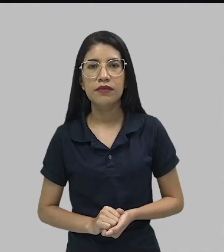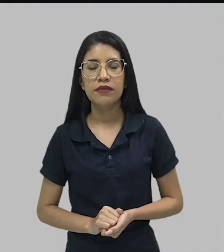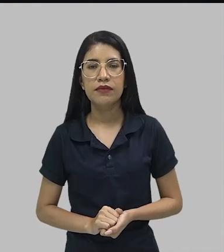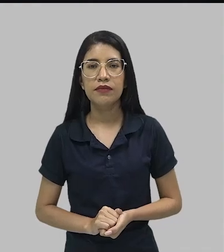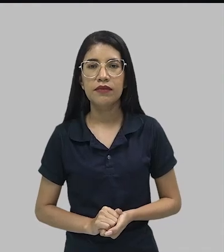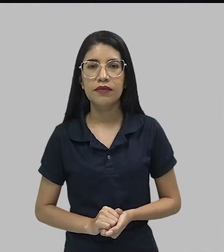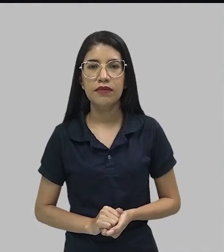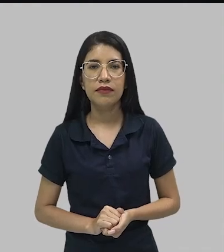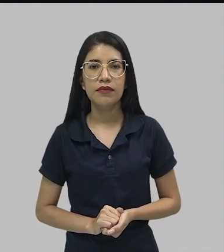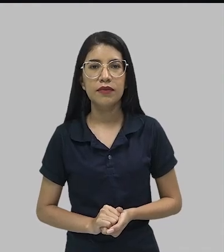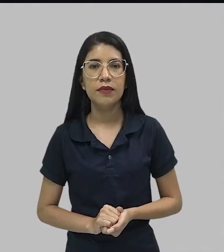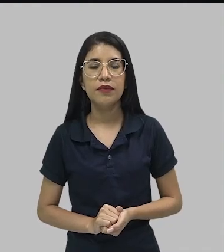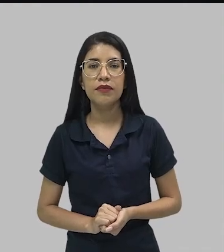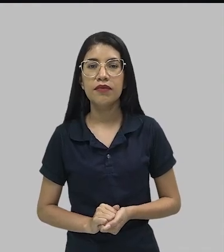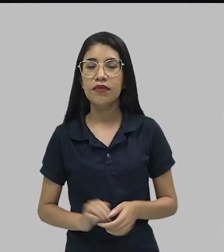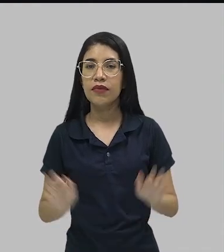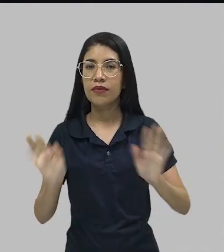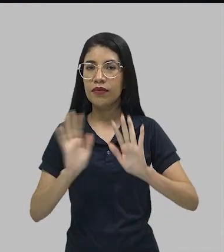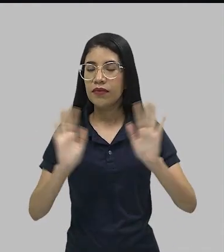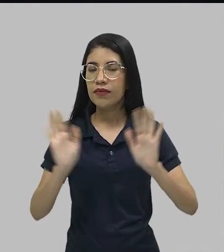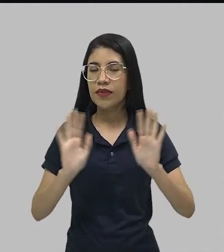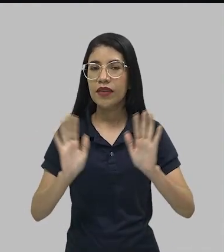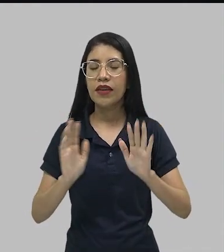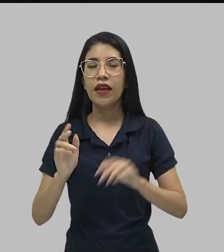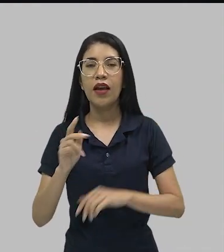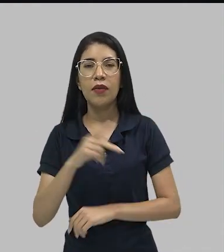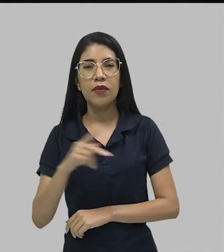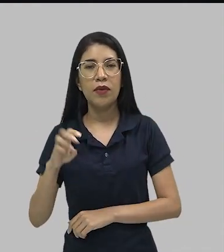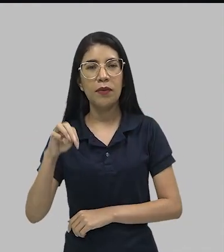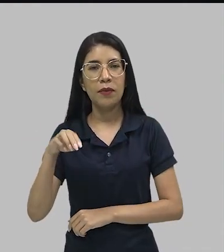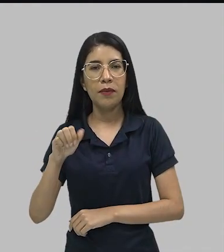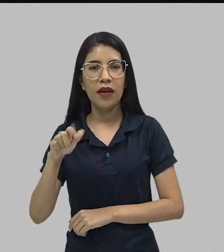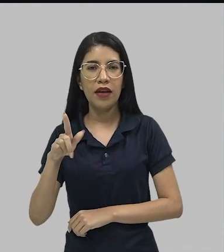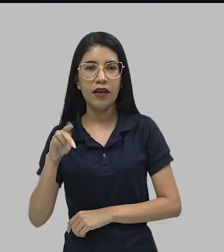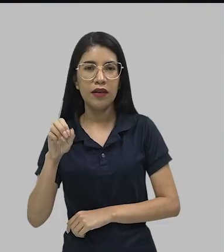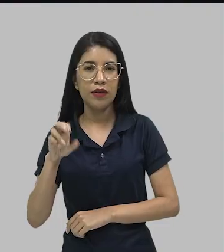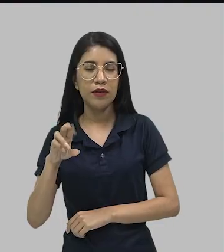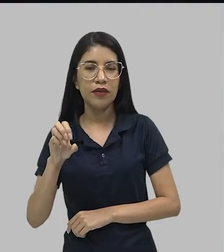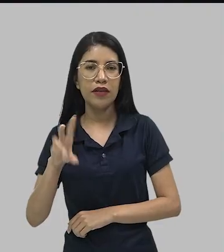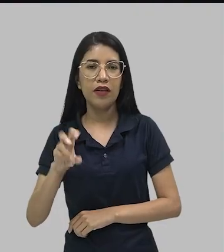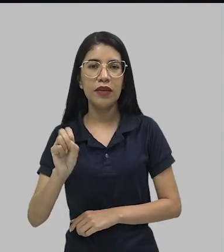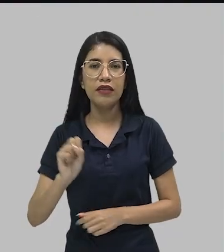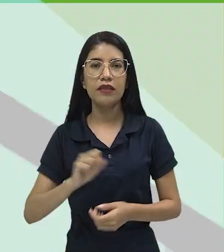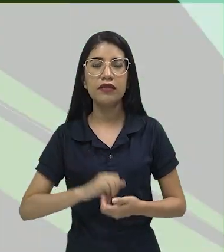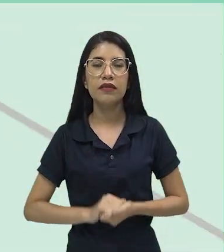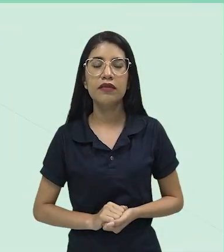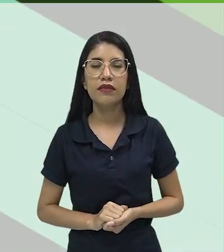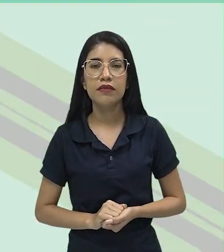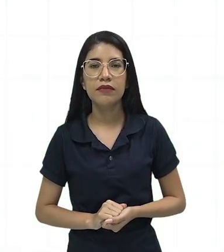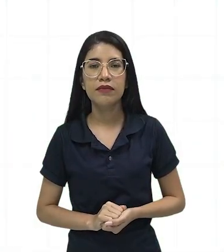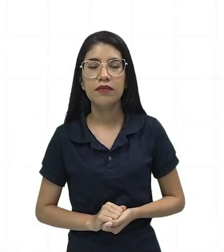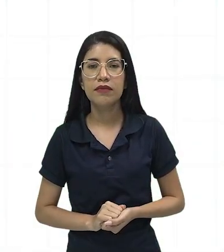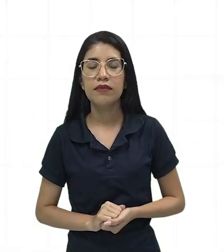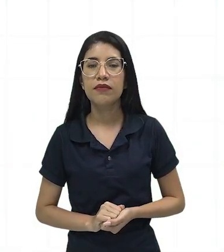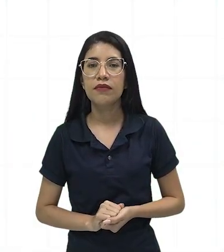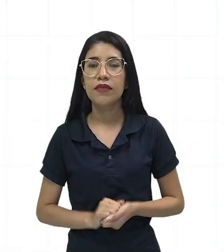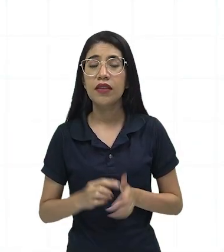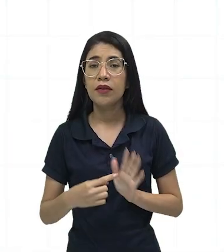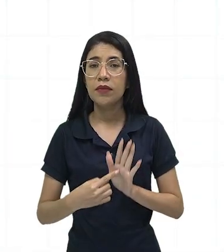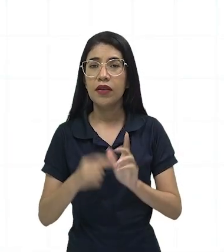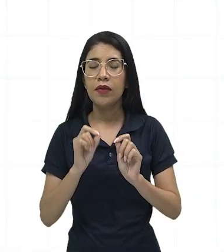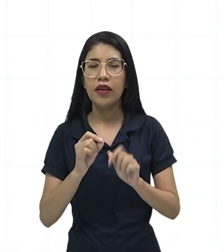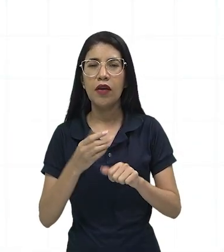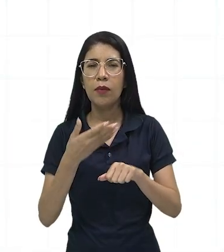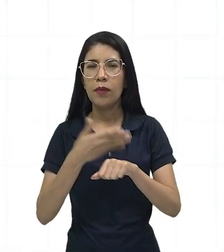Olá! Eu sou o professor Marcos Kelvin e hoje eu vou te mostrar um circuito elétrico. Vem comigo! Eu estou aqui com o simulador